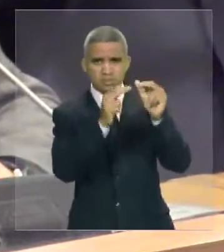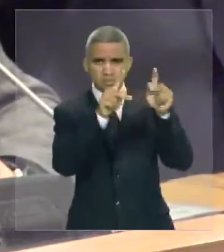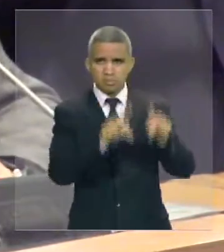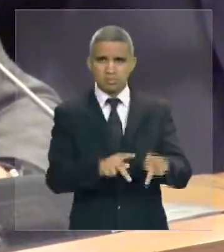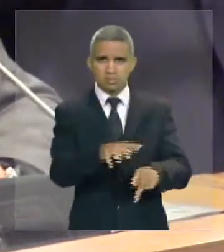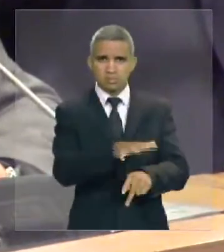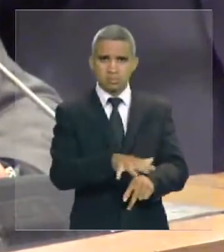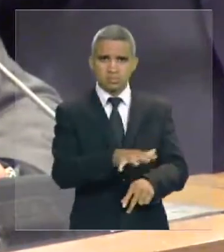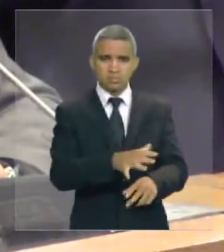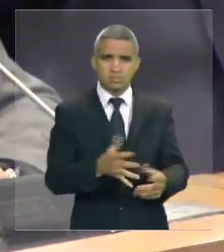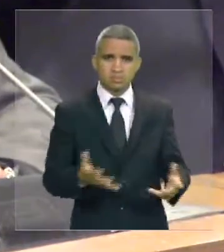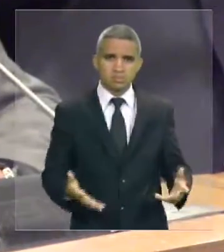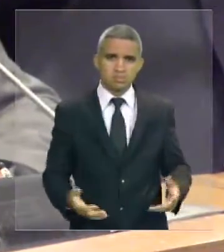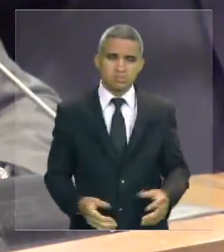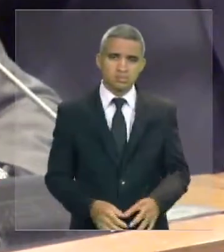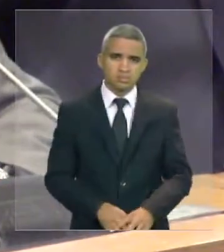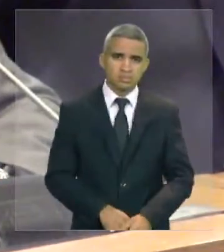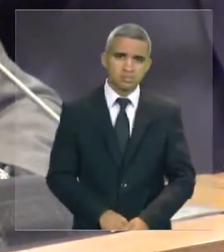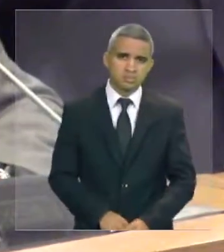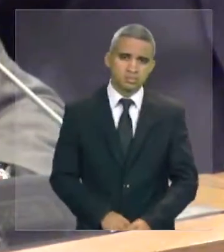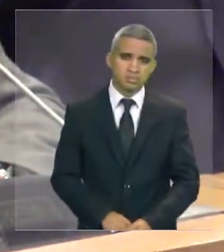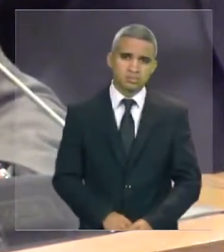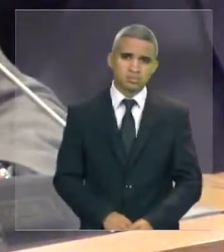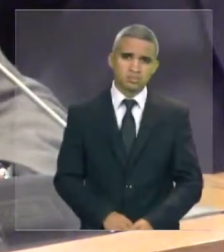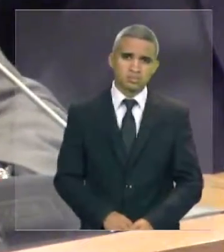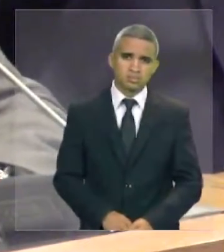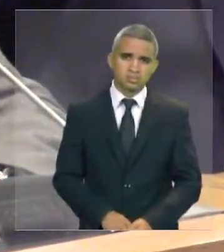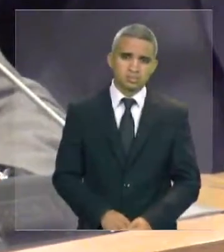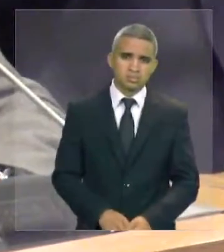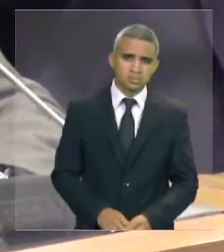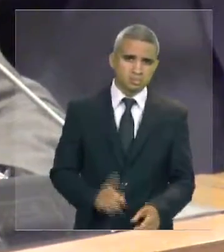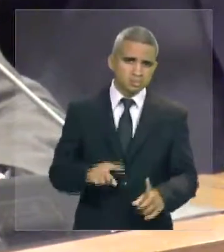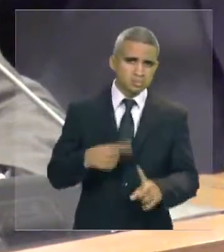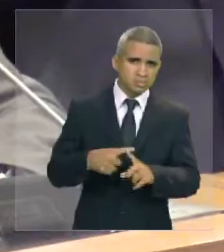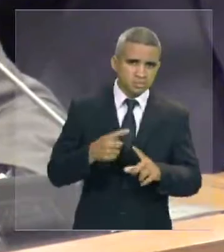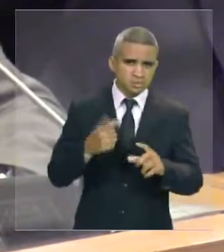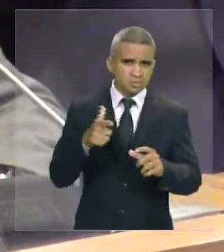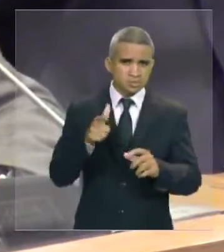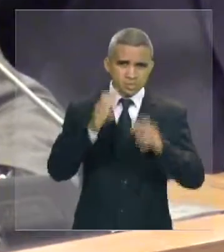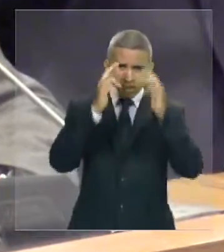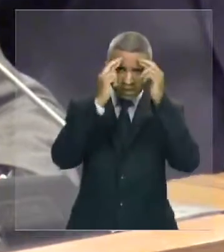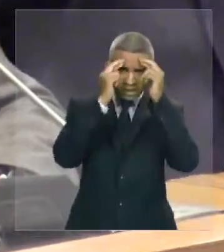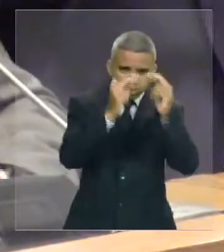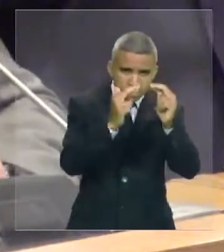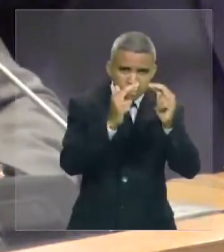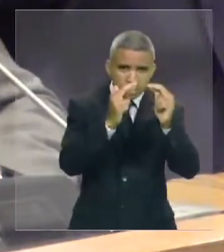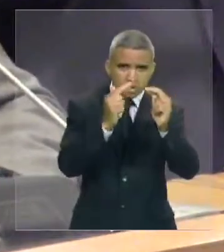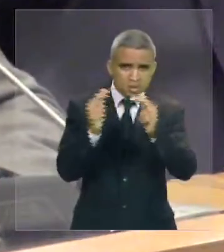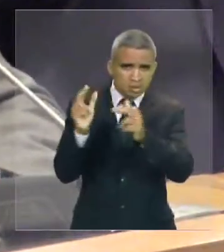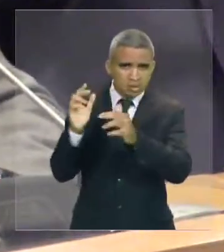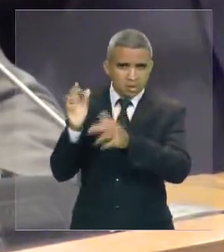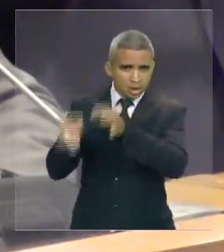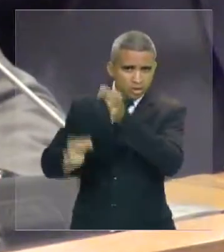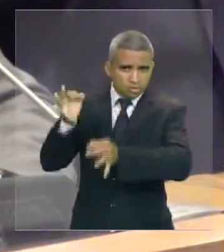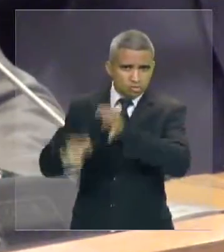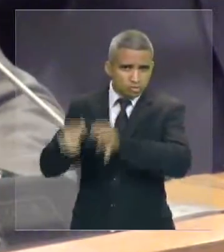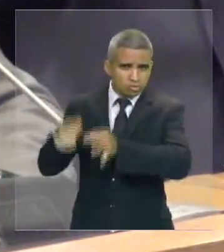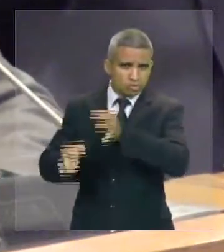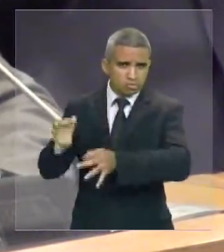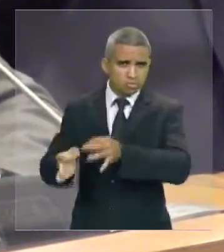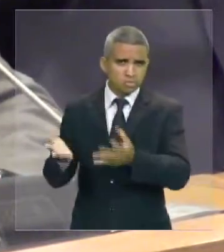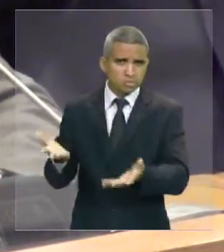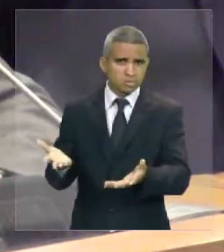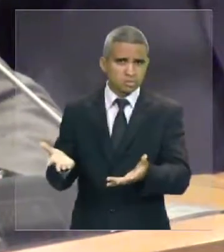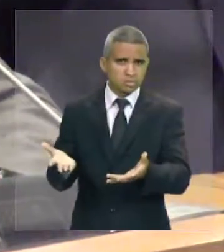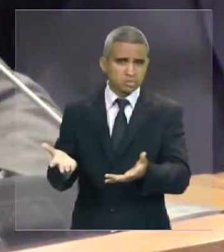os usuários do transporte, agora estão desrespeitando a própria justiça,